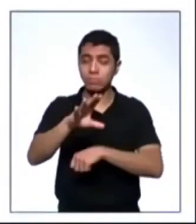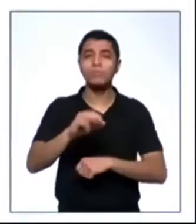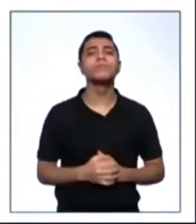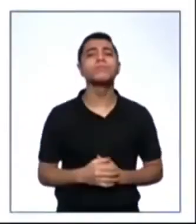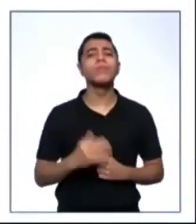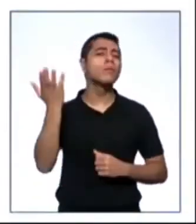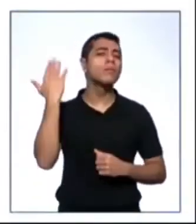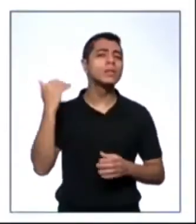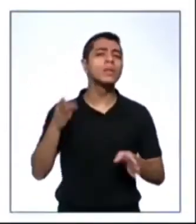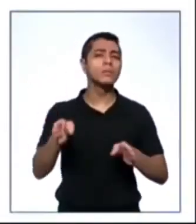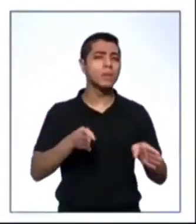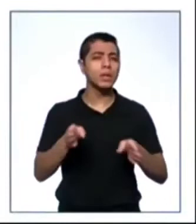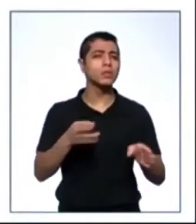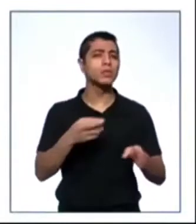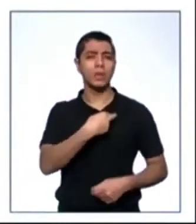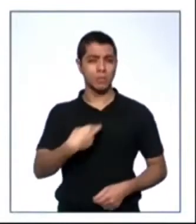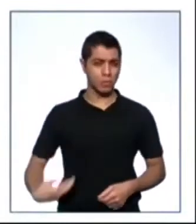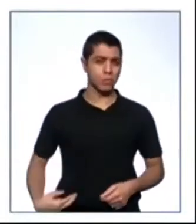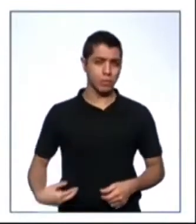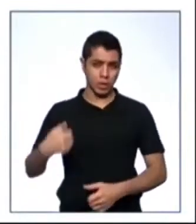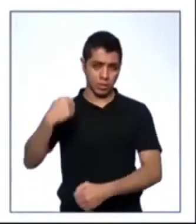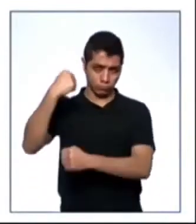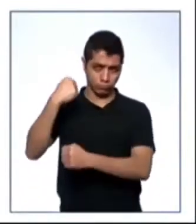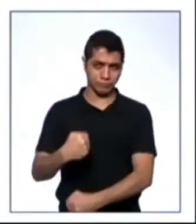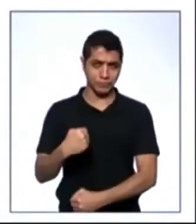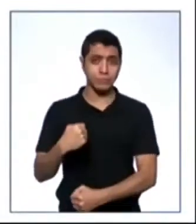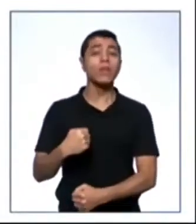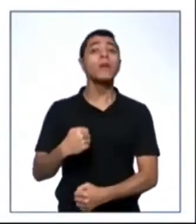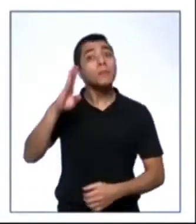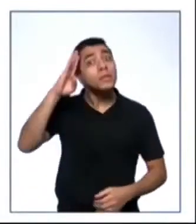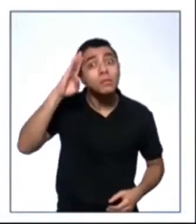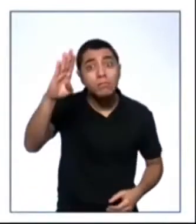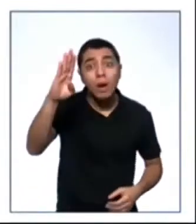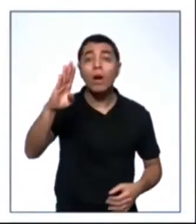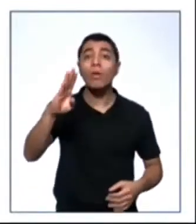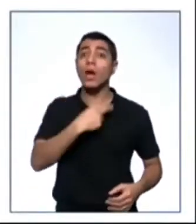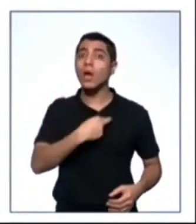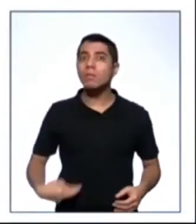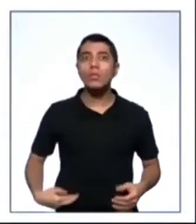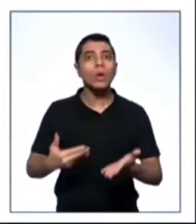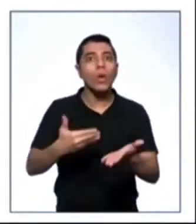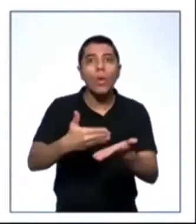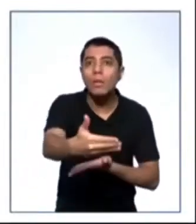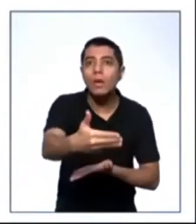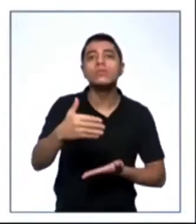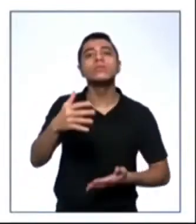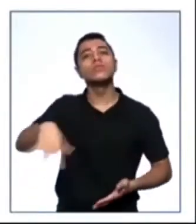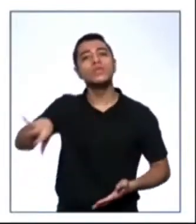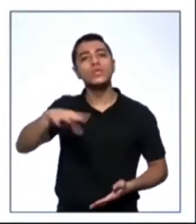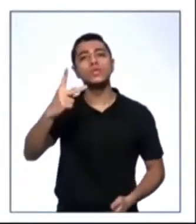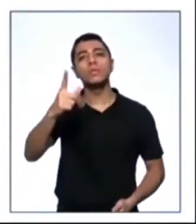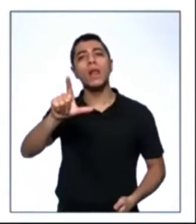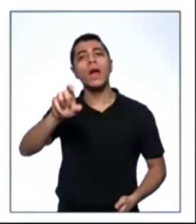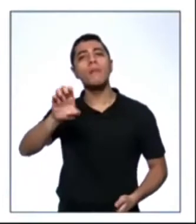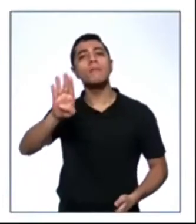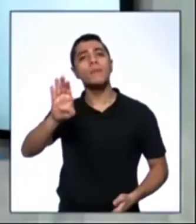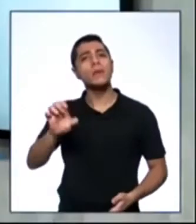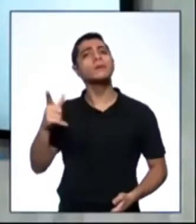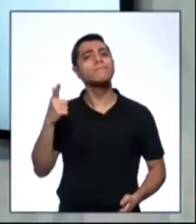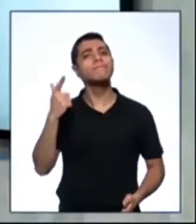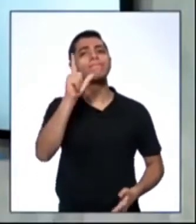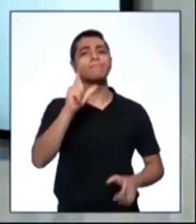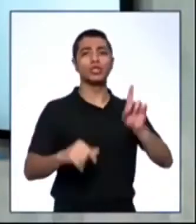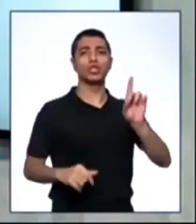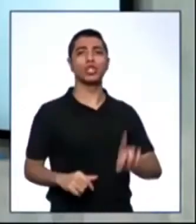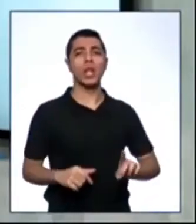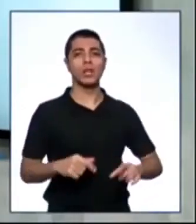República, principalmente no começo da República, a plebe conseguiu direitos políticos. Ela conseguiu uma série de leis, a gente pode falar, cara,